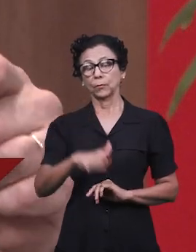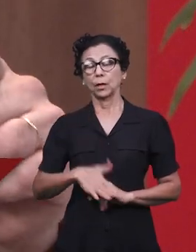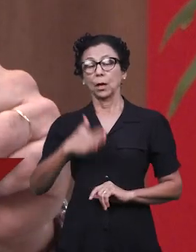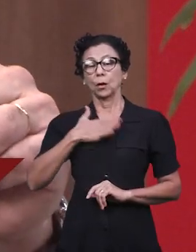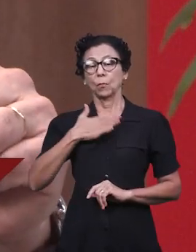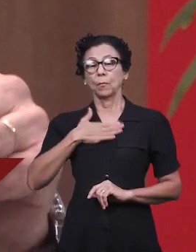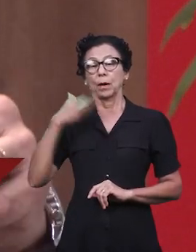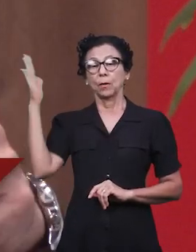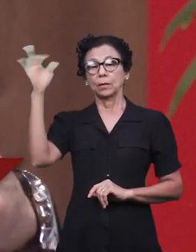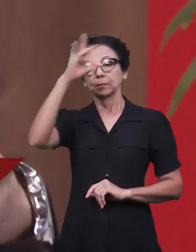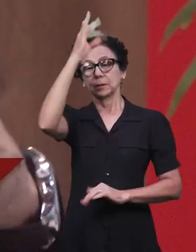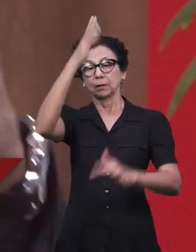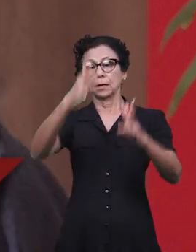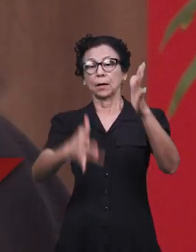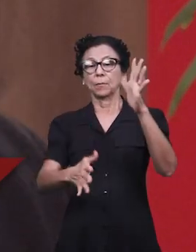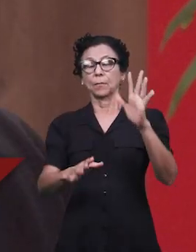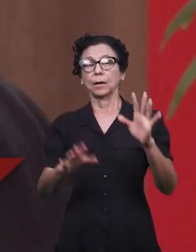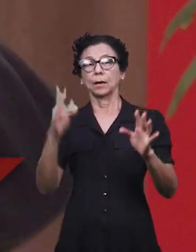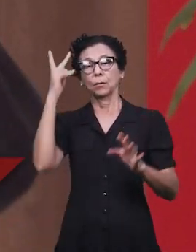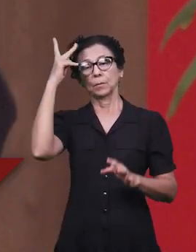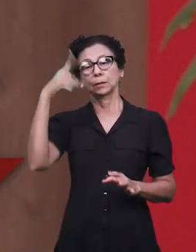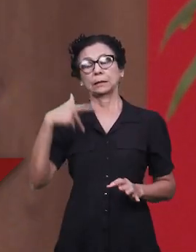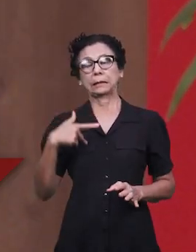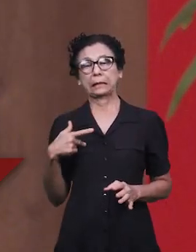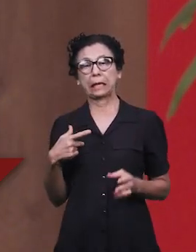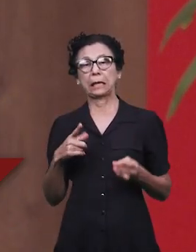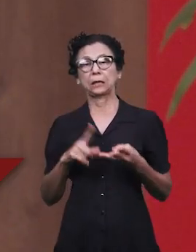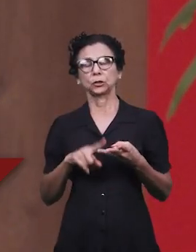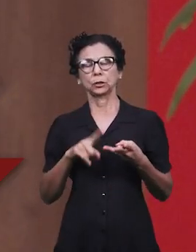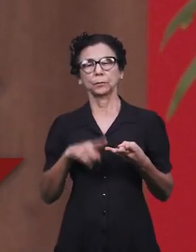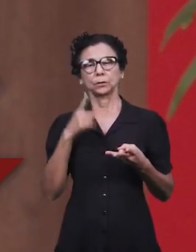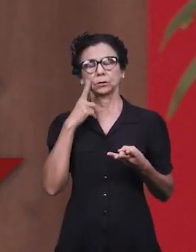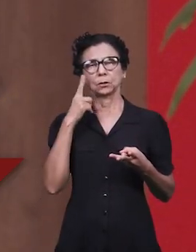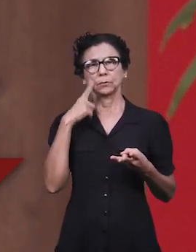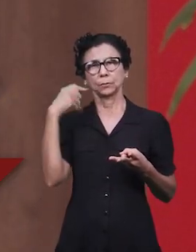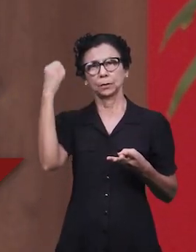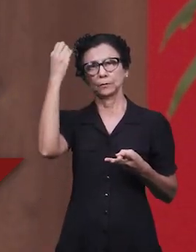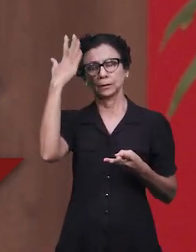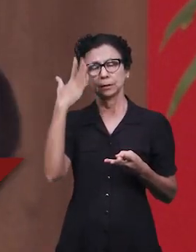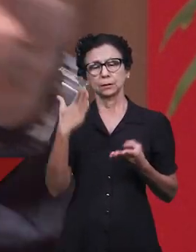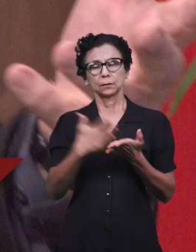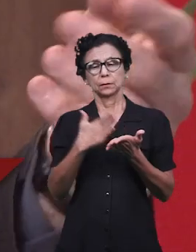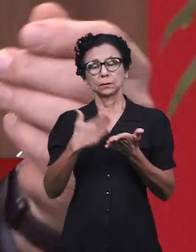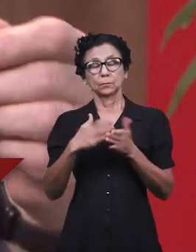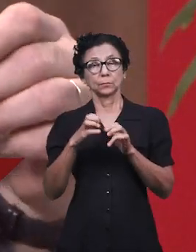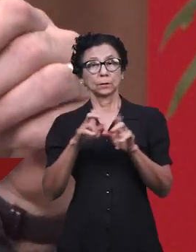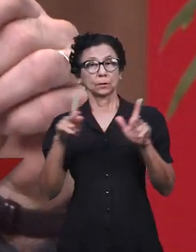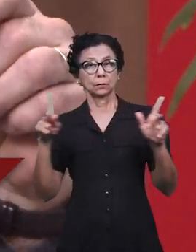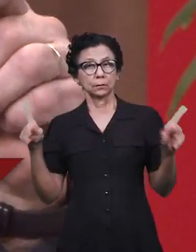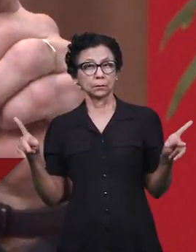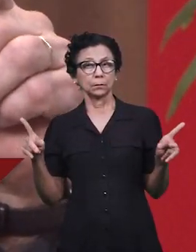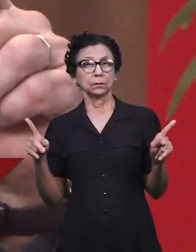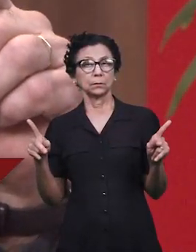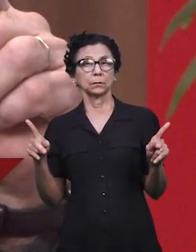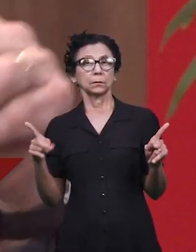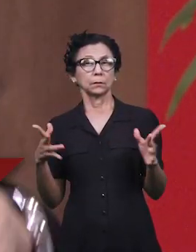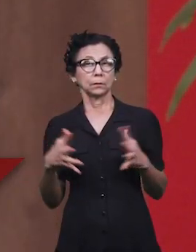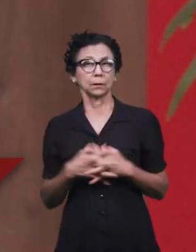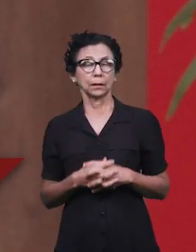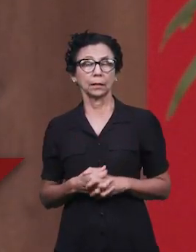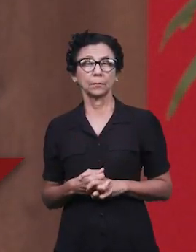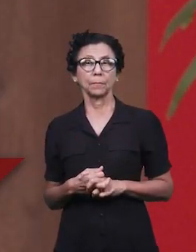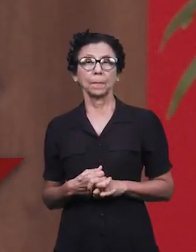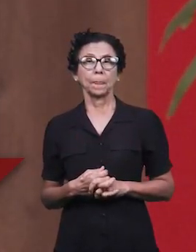de Apocalipse. O Senhor revelou ali o anjo, né? Simbolizando ali o Espírito